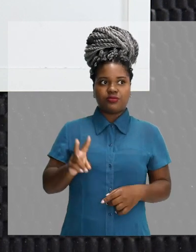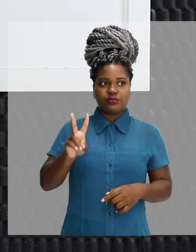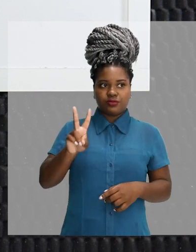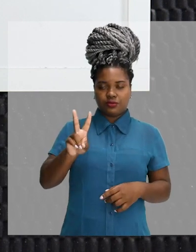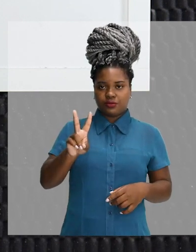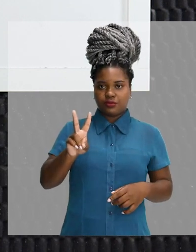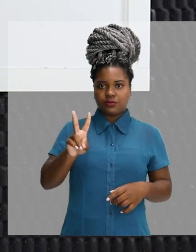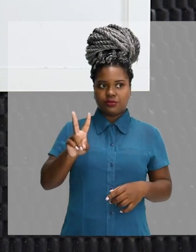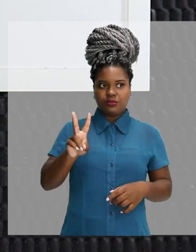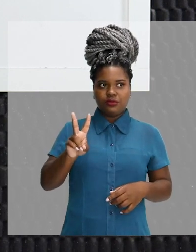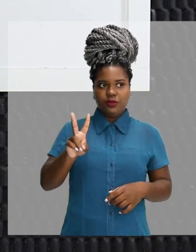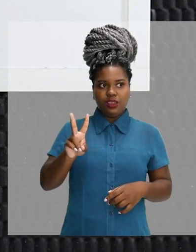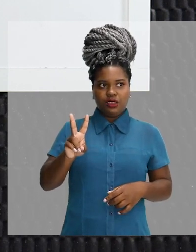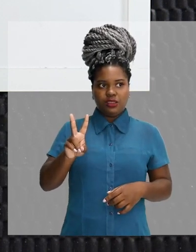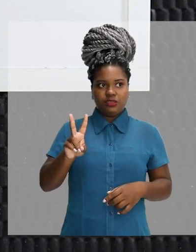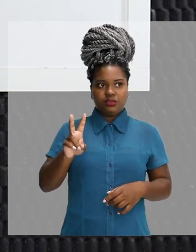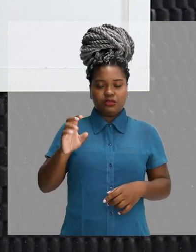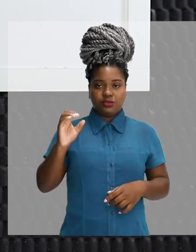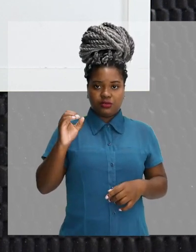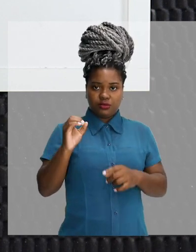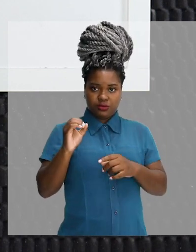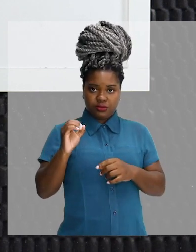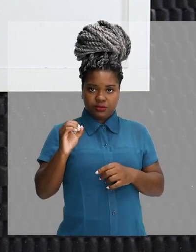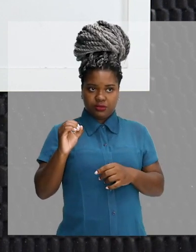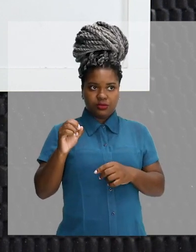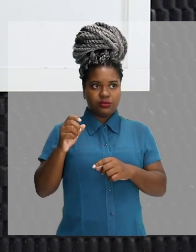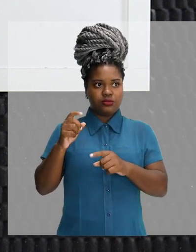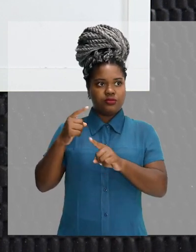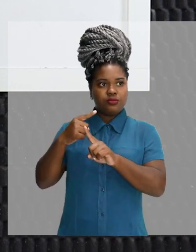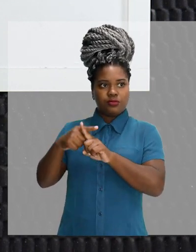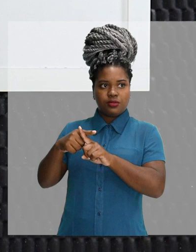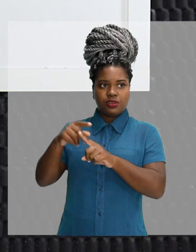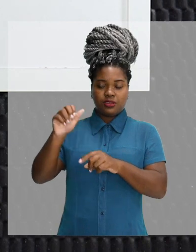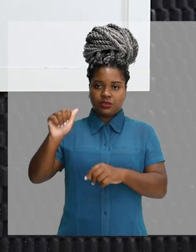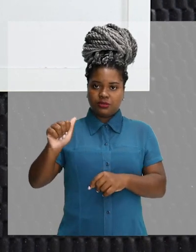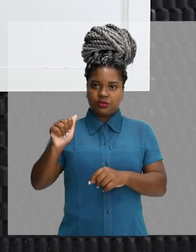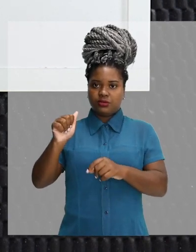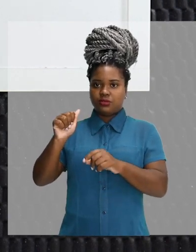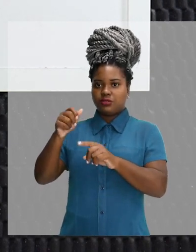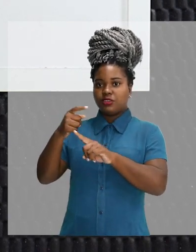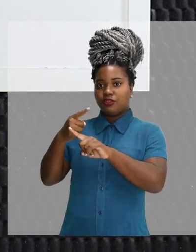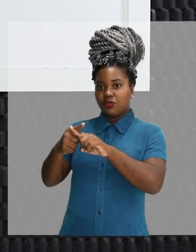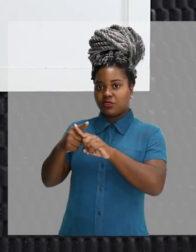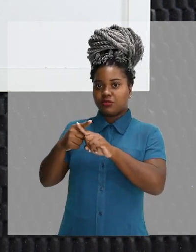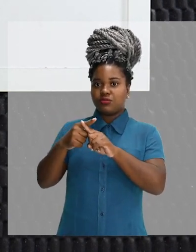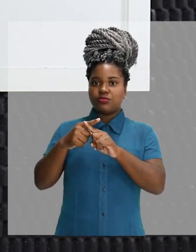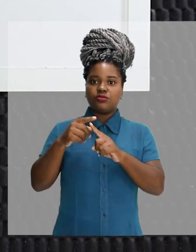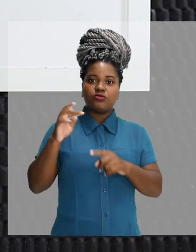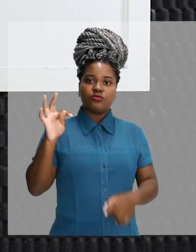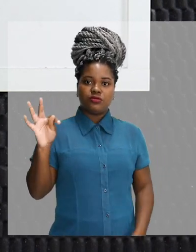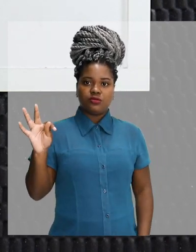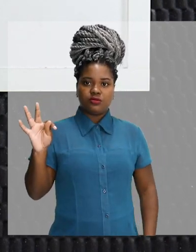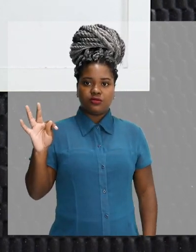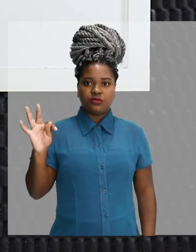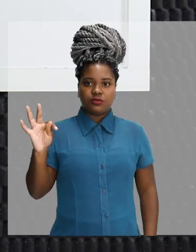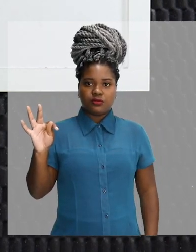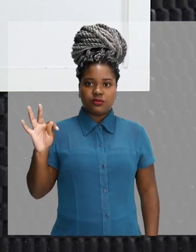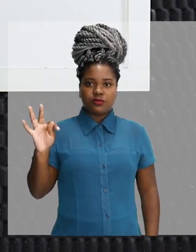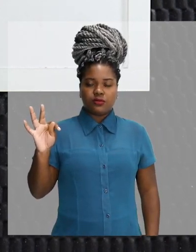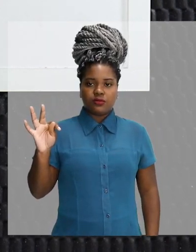final, velocidade inicial, mais a aceleração vezes o tempo.